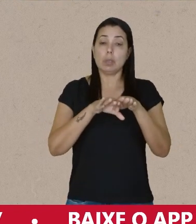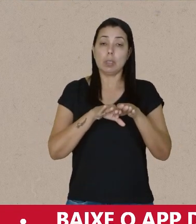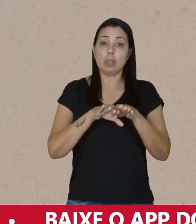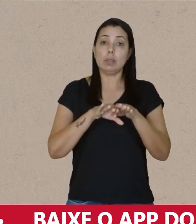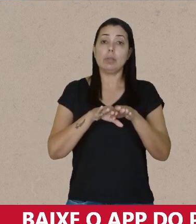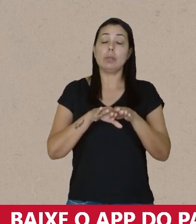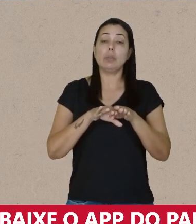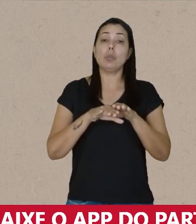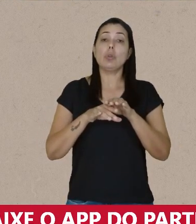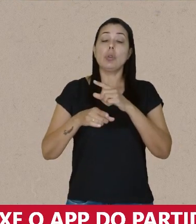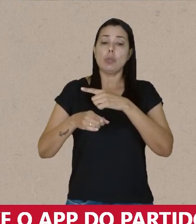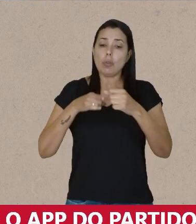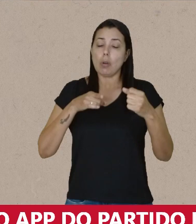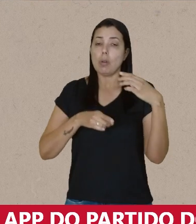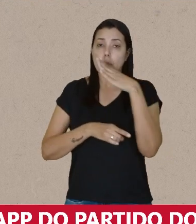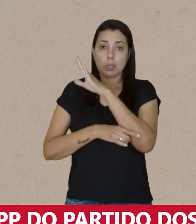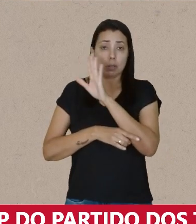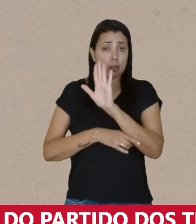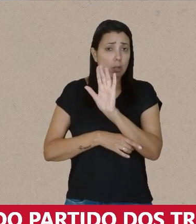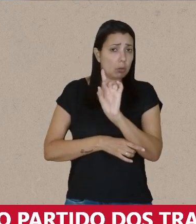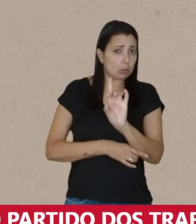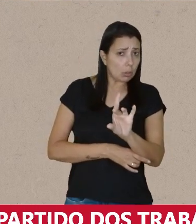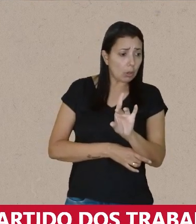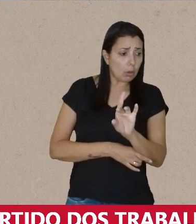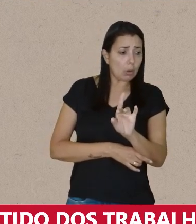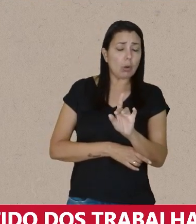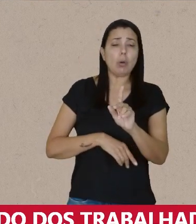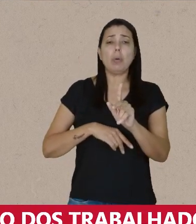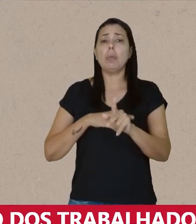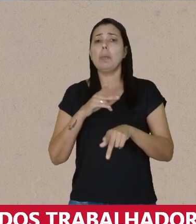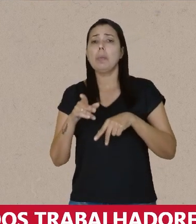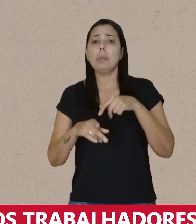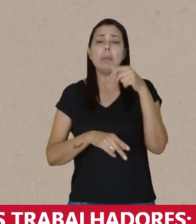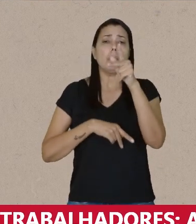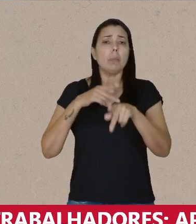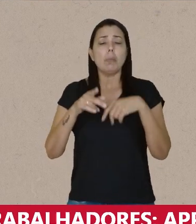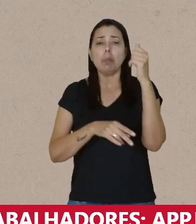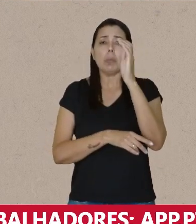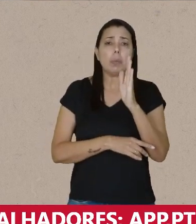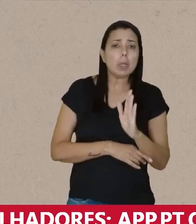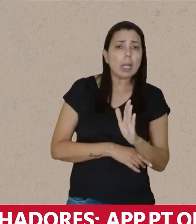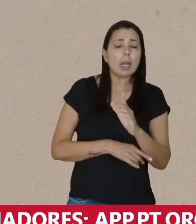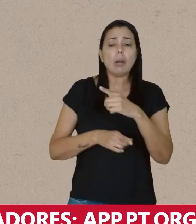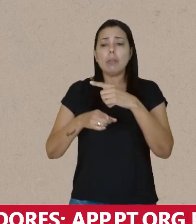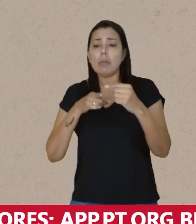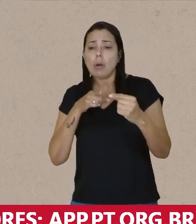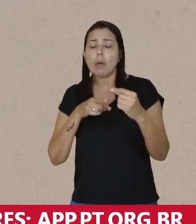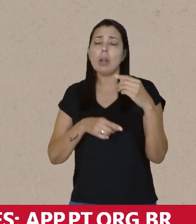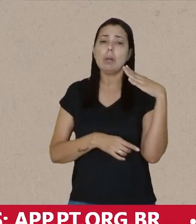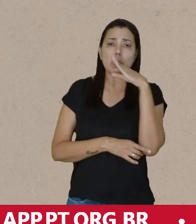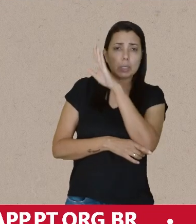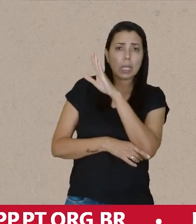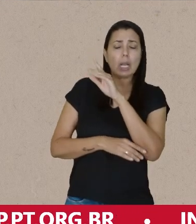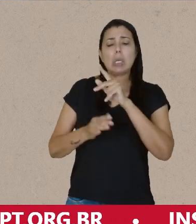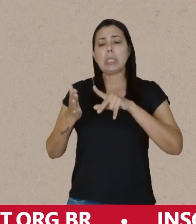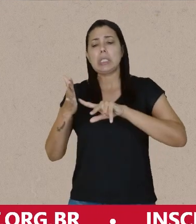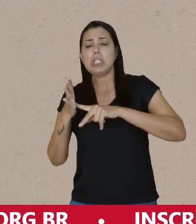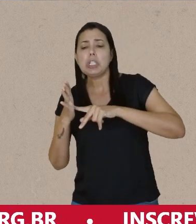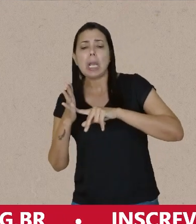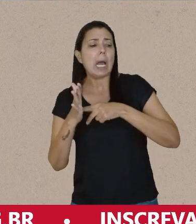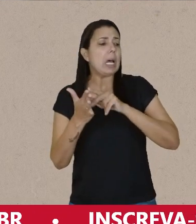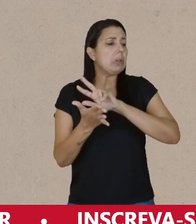contra o Bolsonaro. Não basta só a Frente Brasil Popular, a Frente Povo Sem Medo, Fora Bolsonaro, os